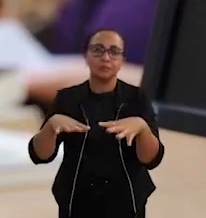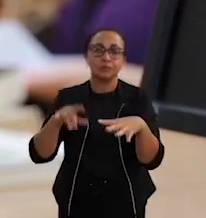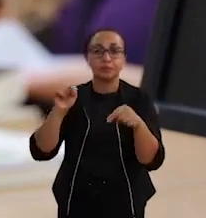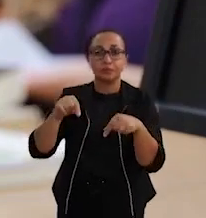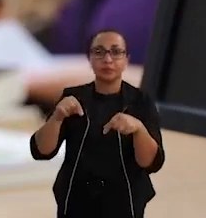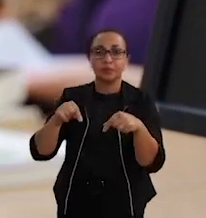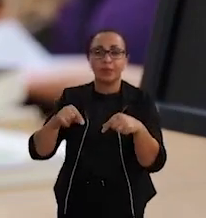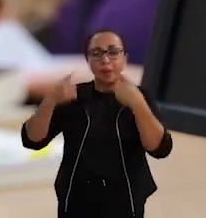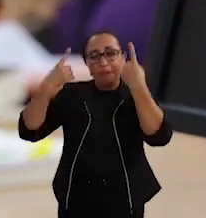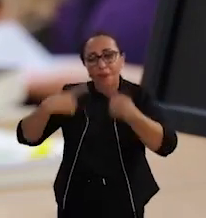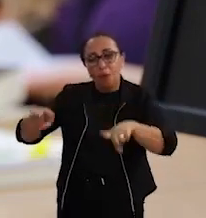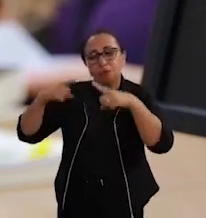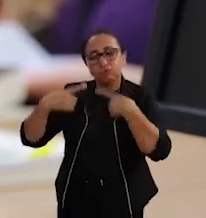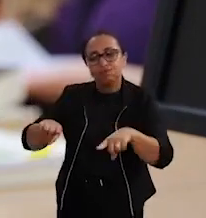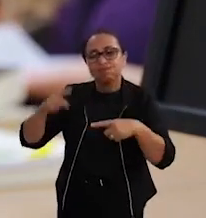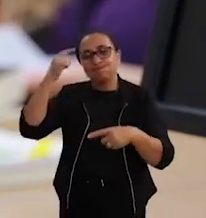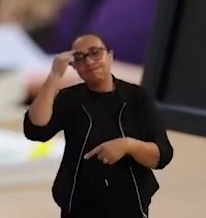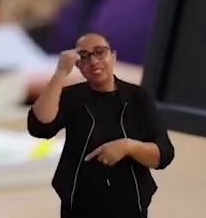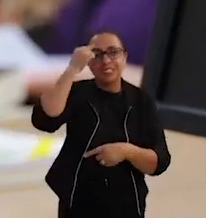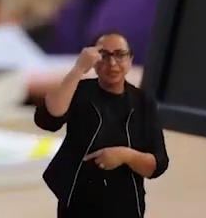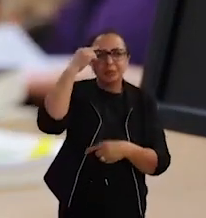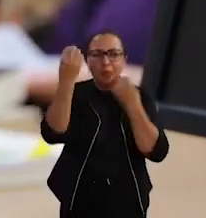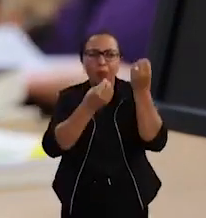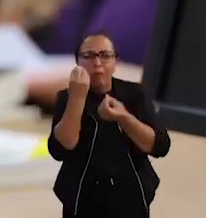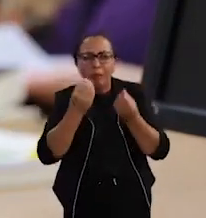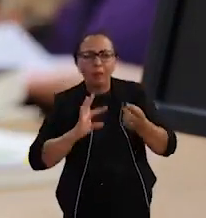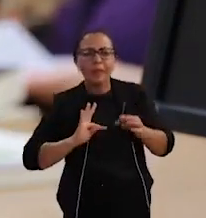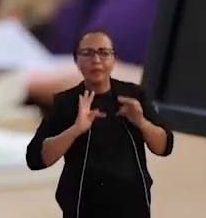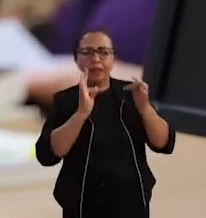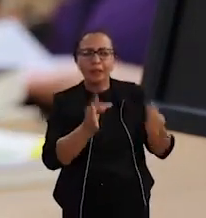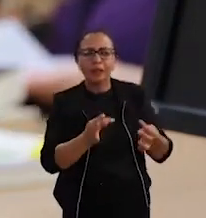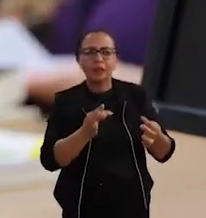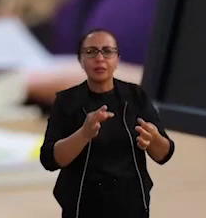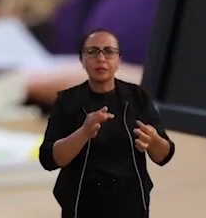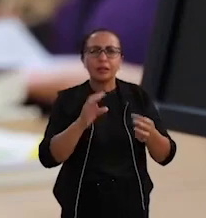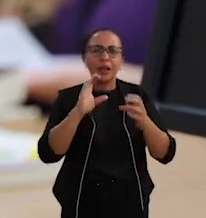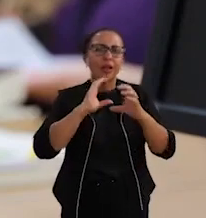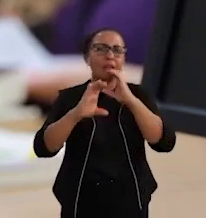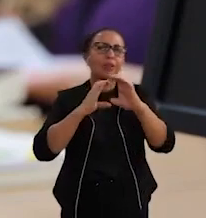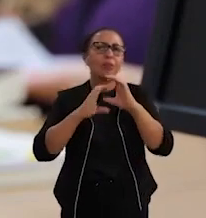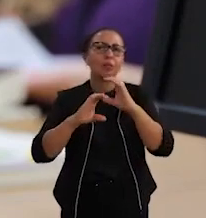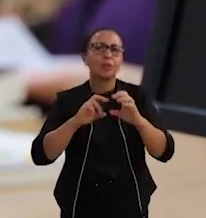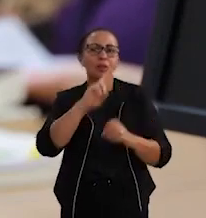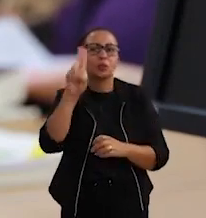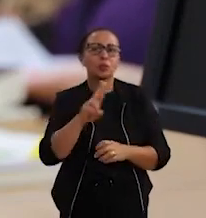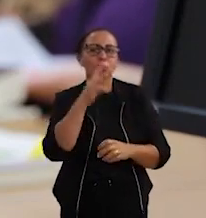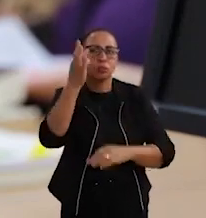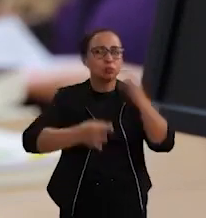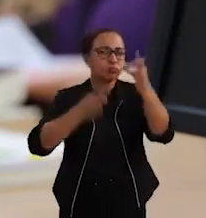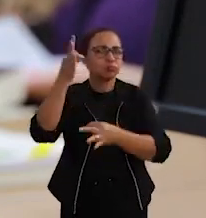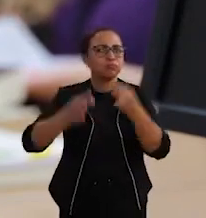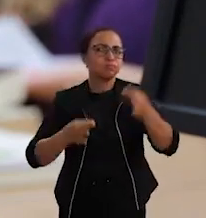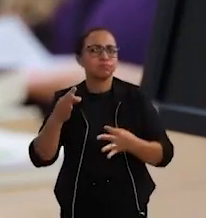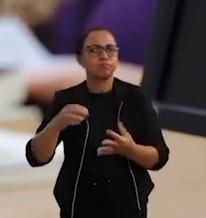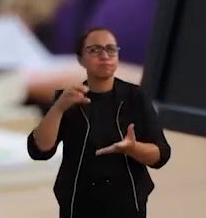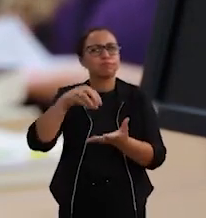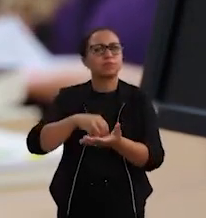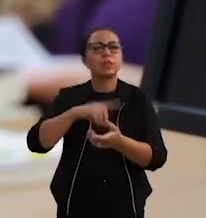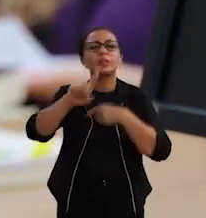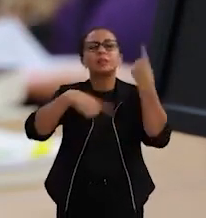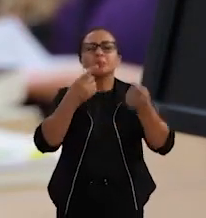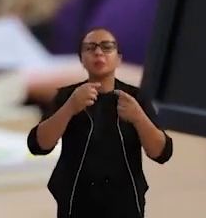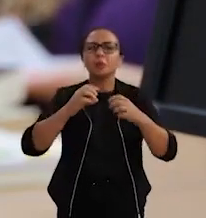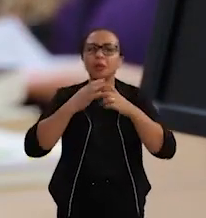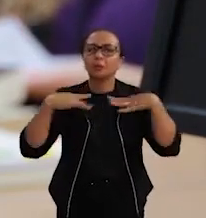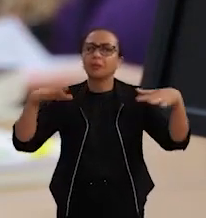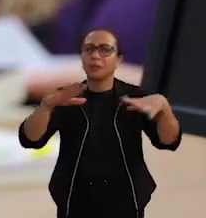pandemia, ela provocou uma reflexão sobre como é que a tecnologia da informação vem sendo utilizada no judiciário e como é que ela